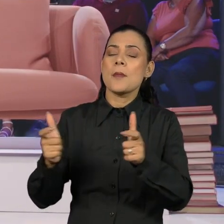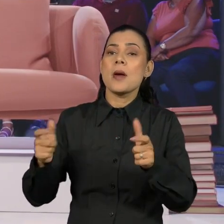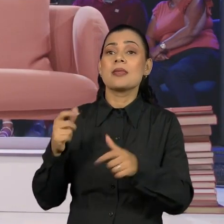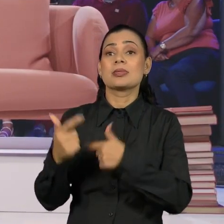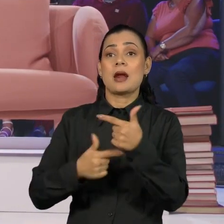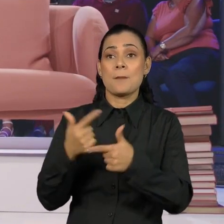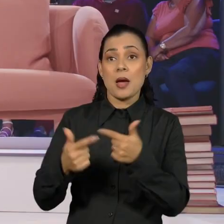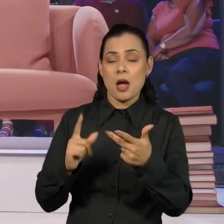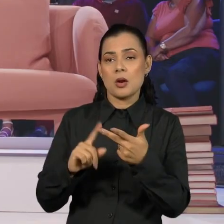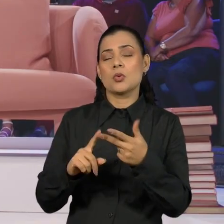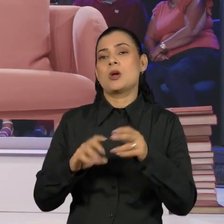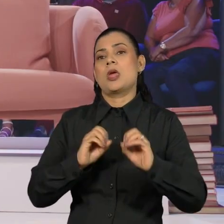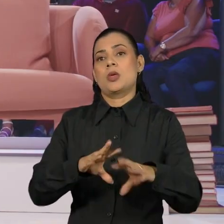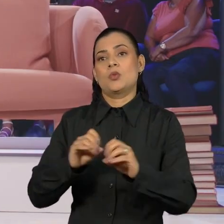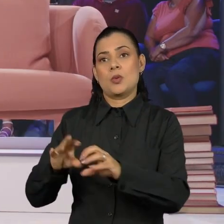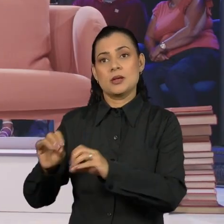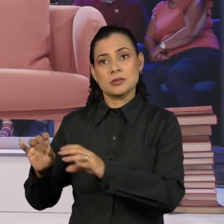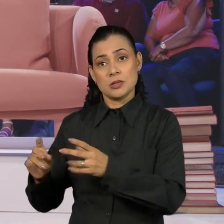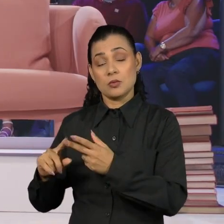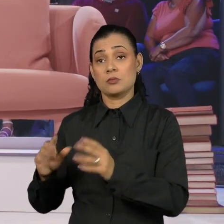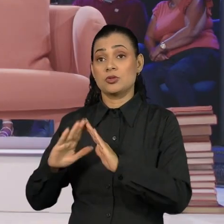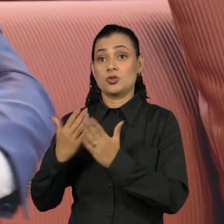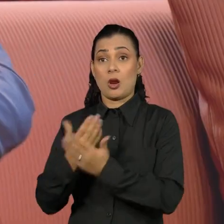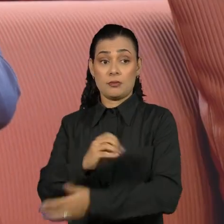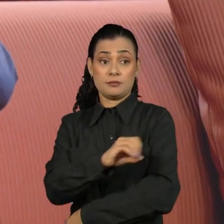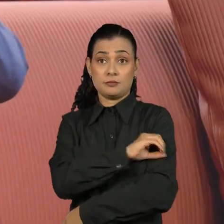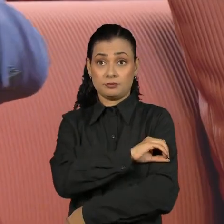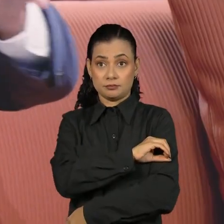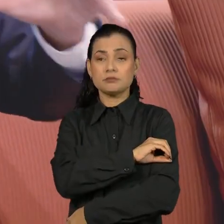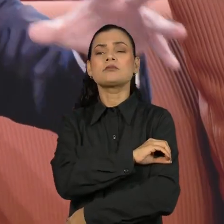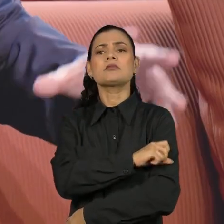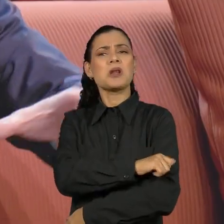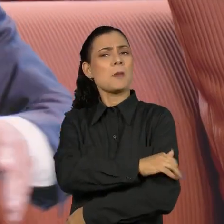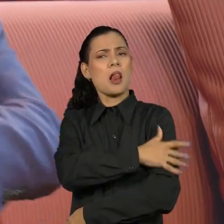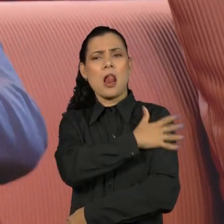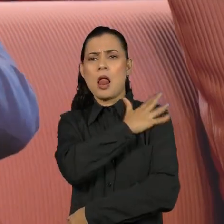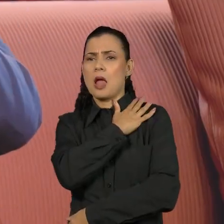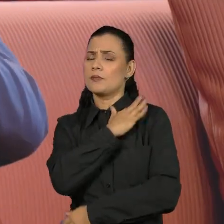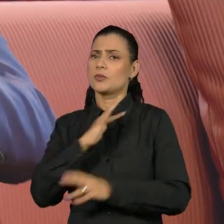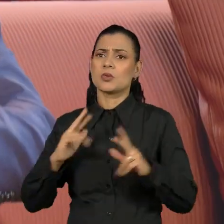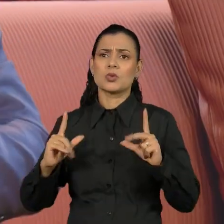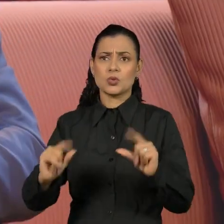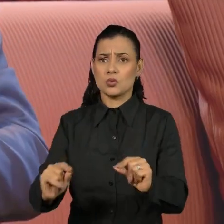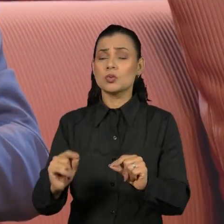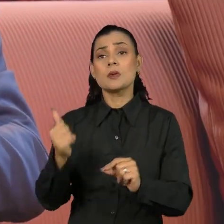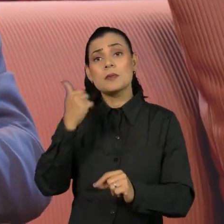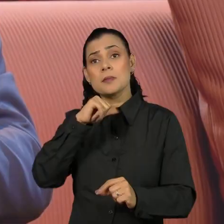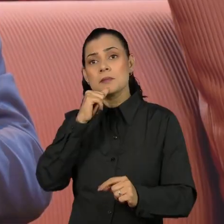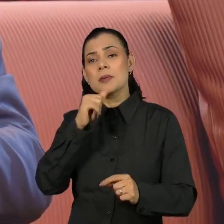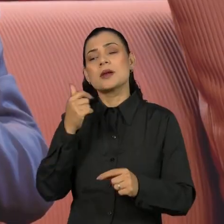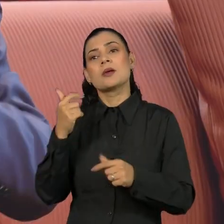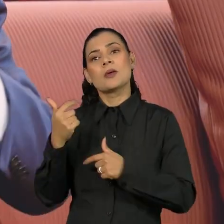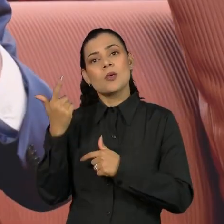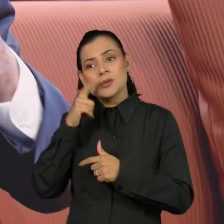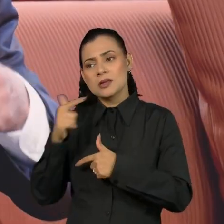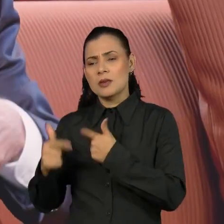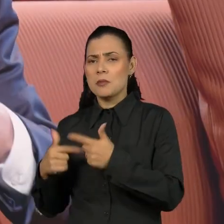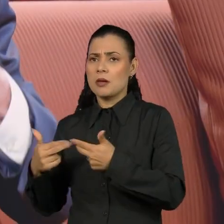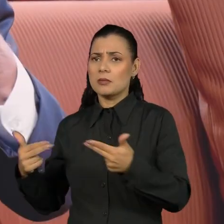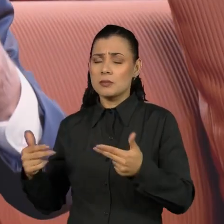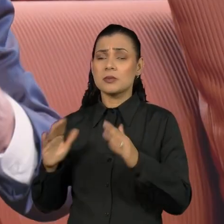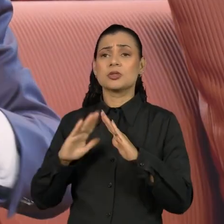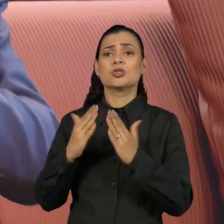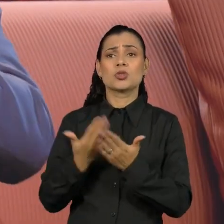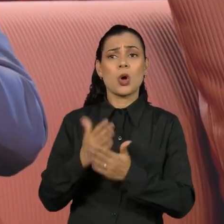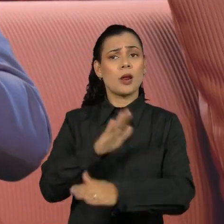à educação, desde a creche, garantir a creche para todas as mamães, as crianças, escola